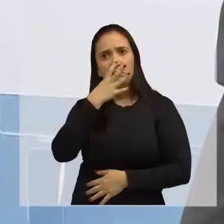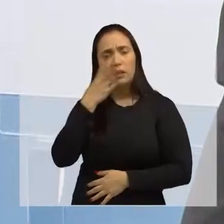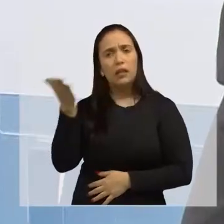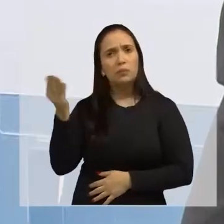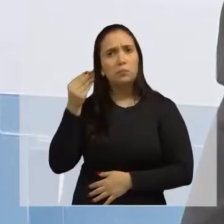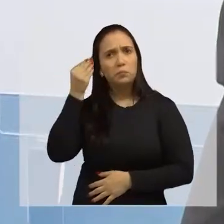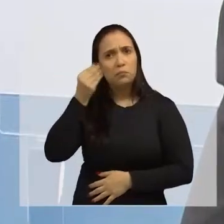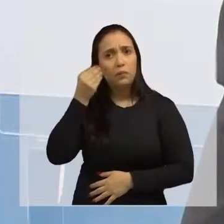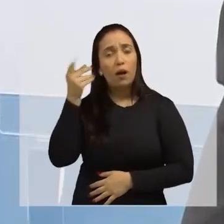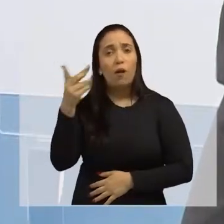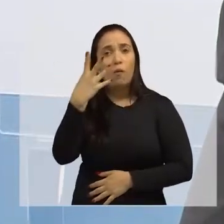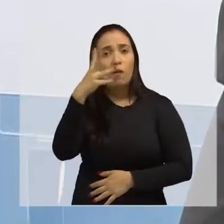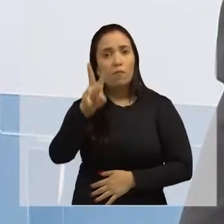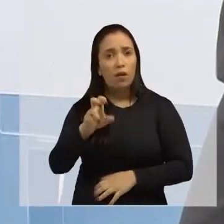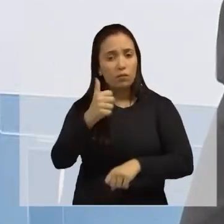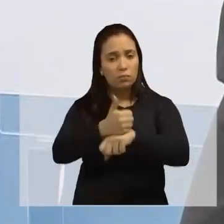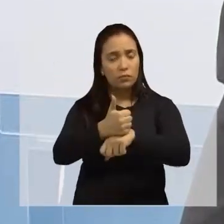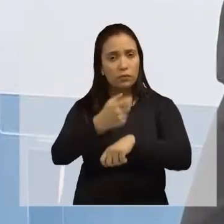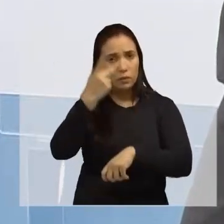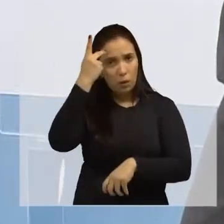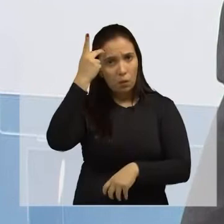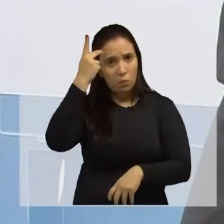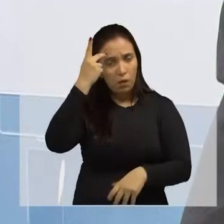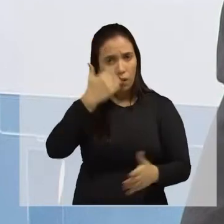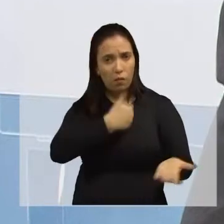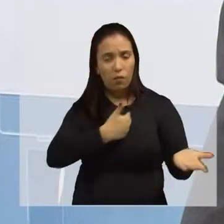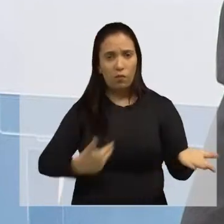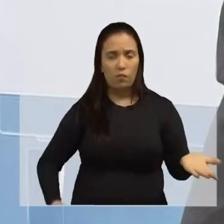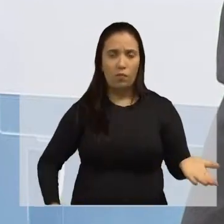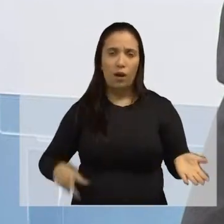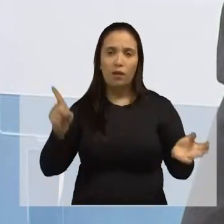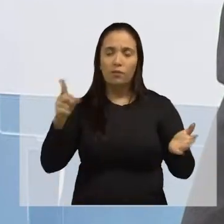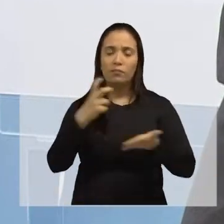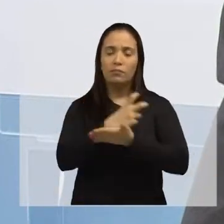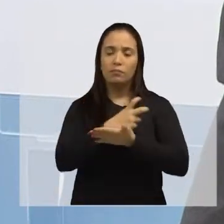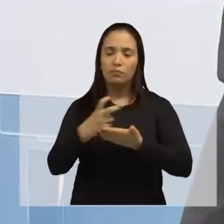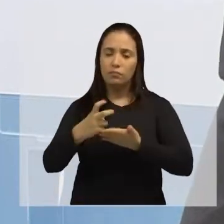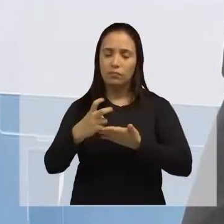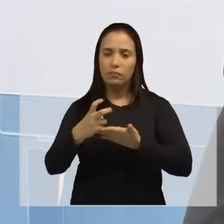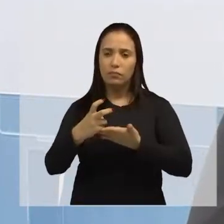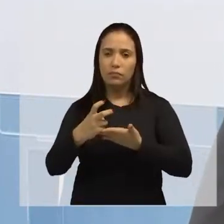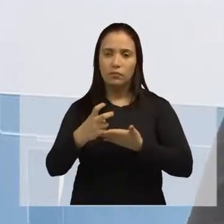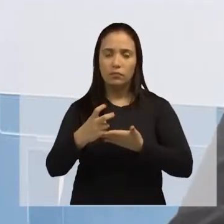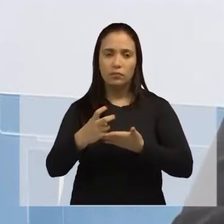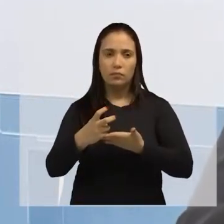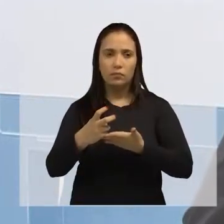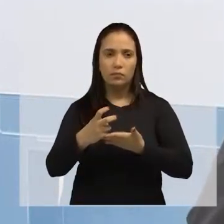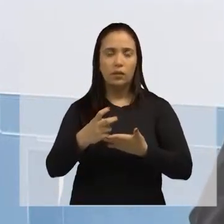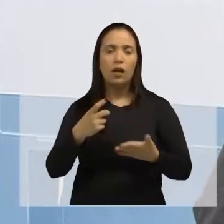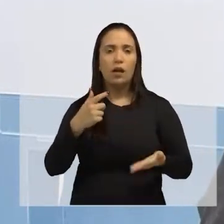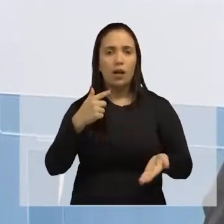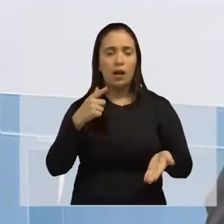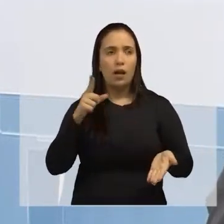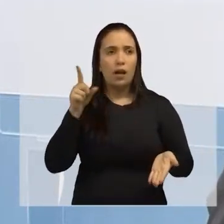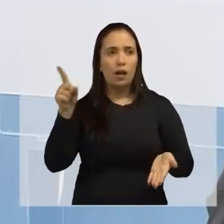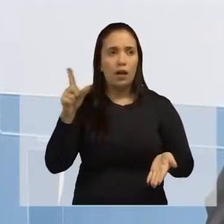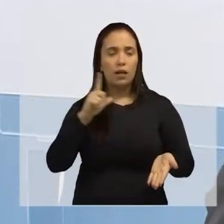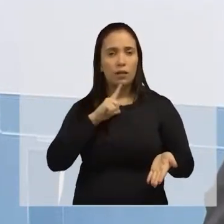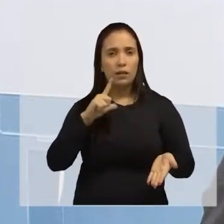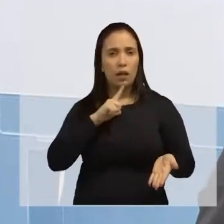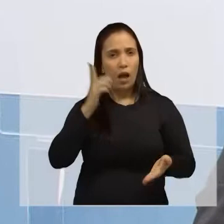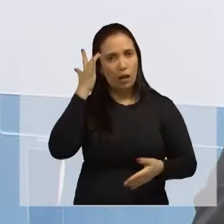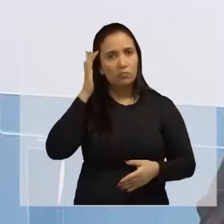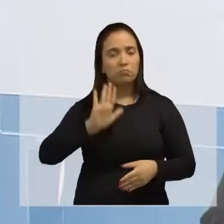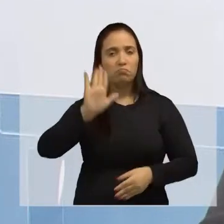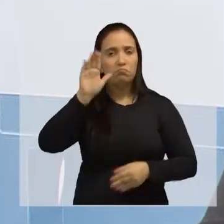vezes governador de São Paulo, deixar um governo do estado. Eu acho que ele acaba, Luiz, não sendo nem candidato mais a governador